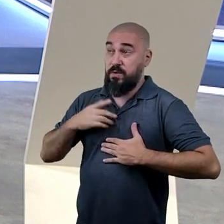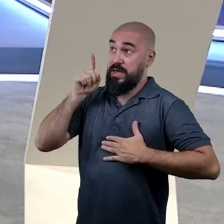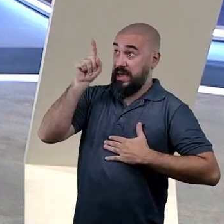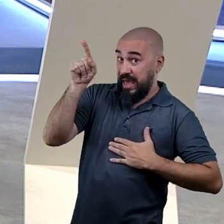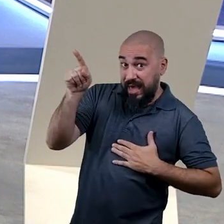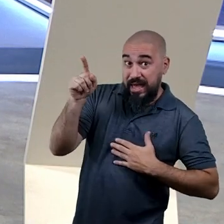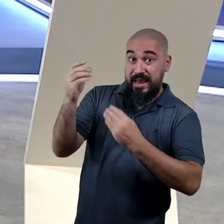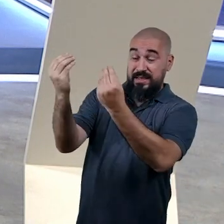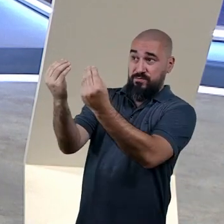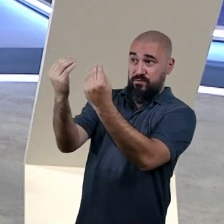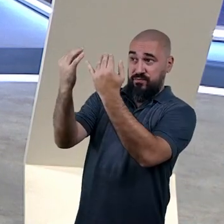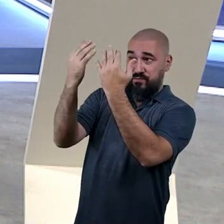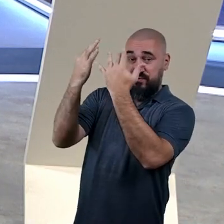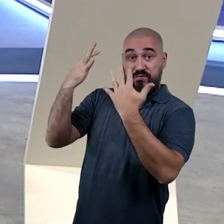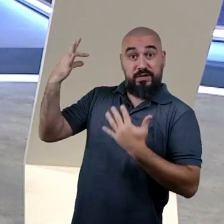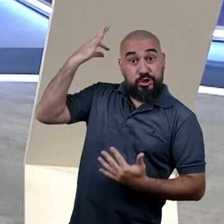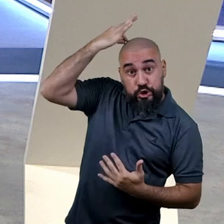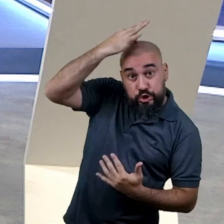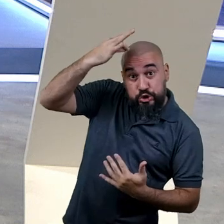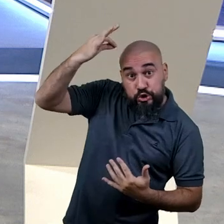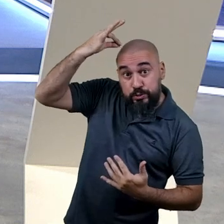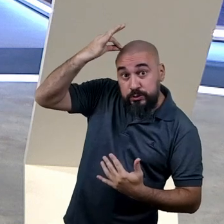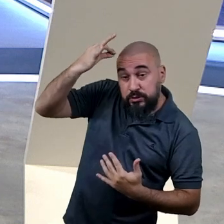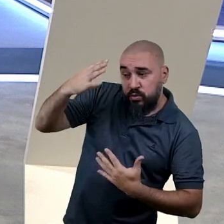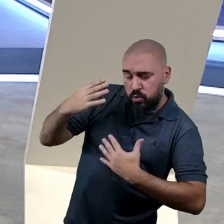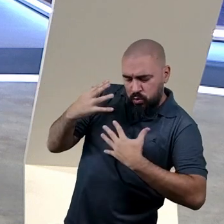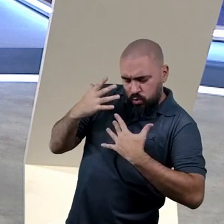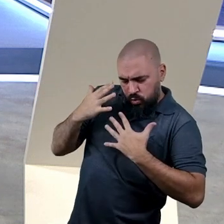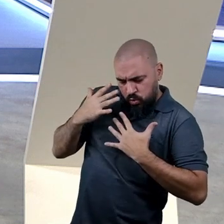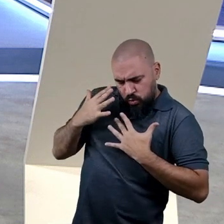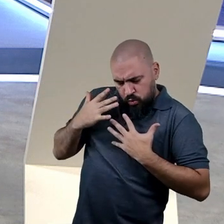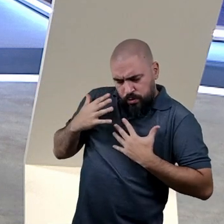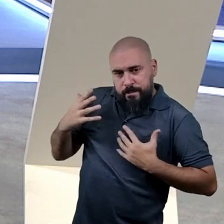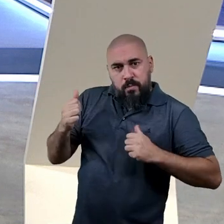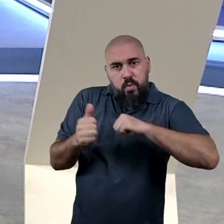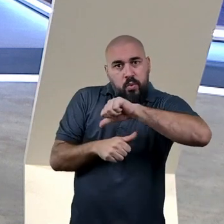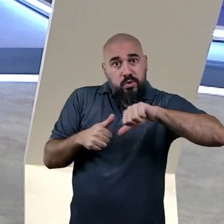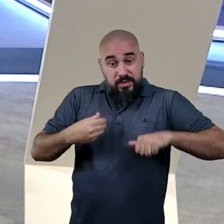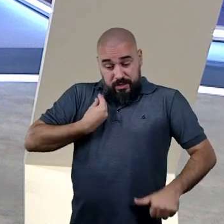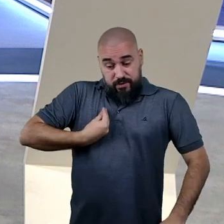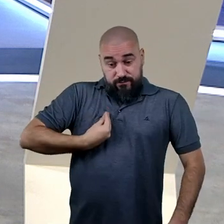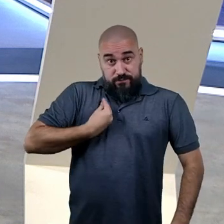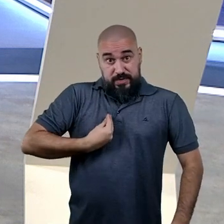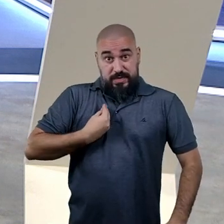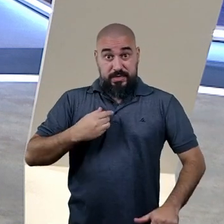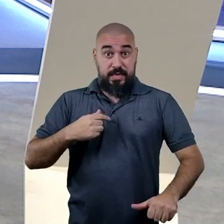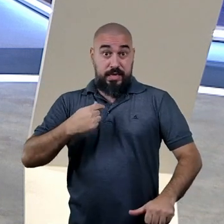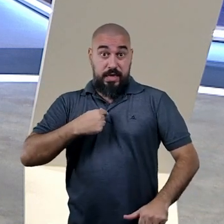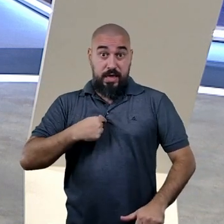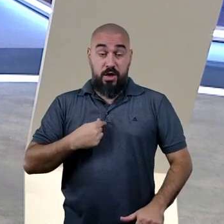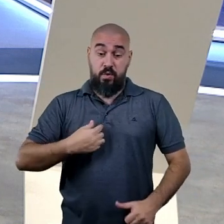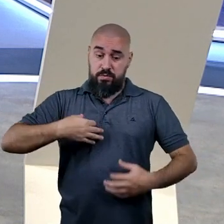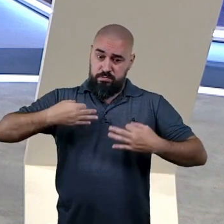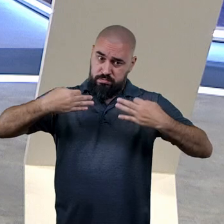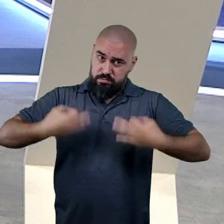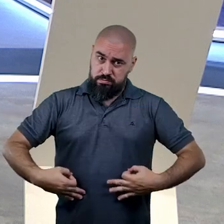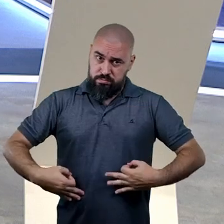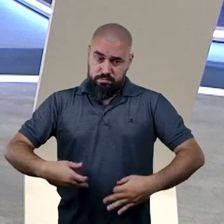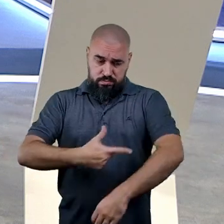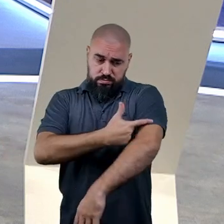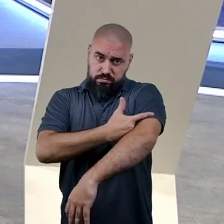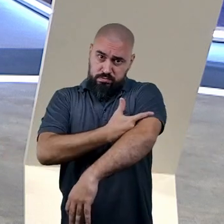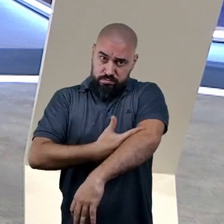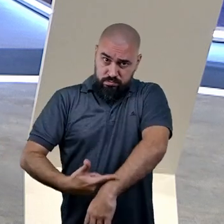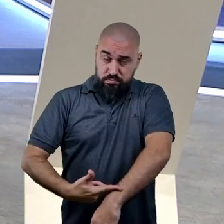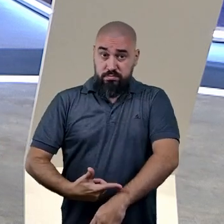começa a operar com seu Espírito em mim, para me transformar, para que eu mude a minha vida, para que eu mude a